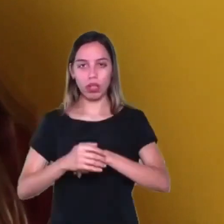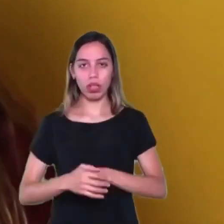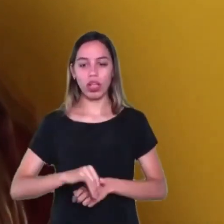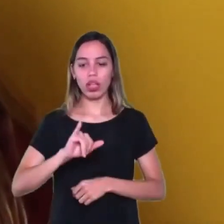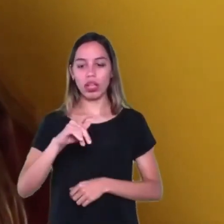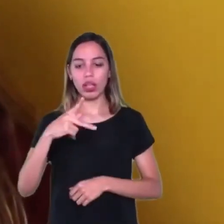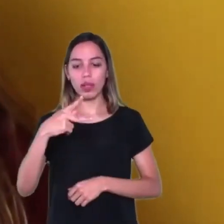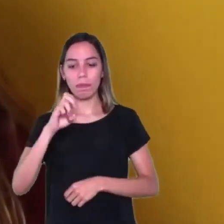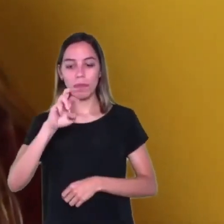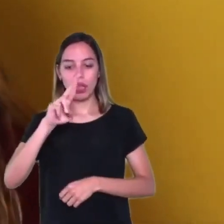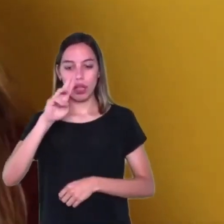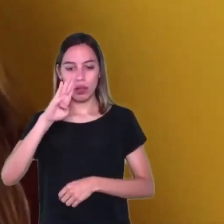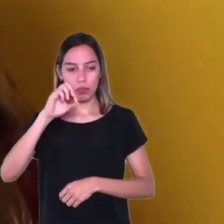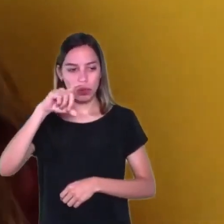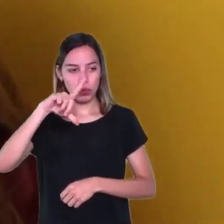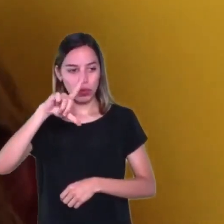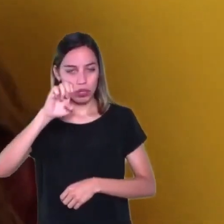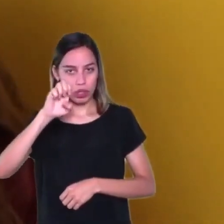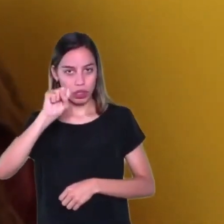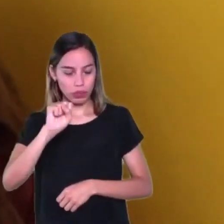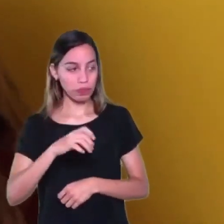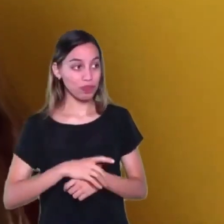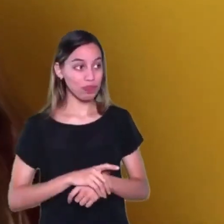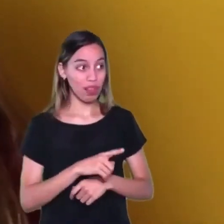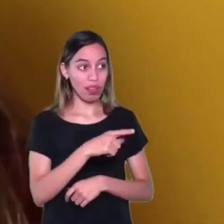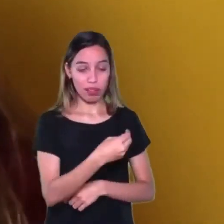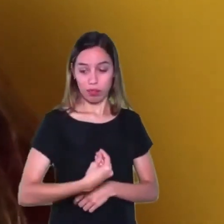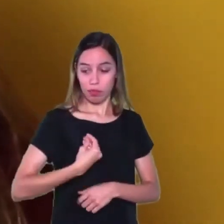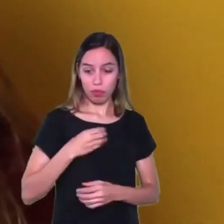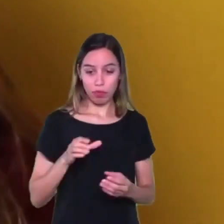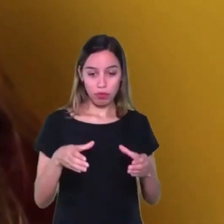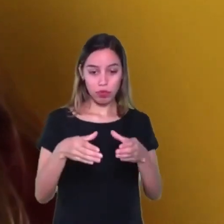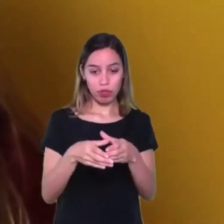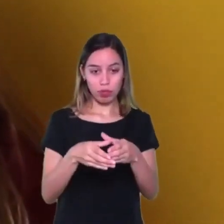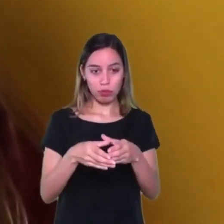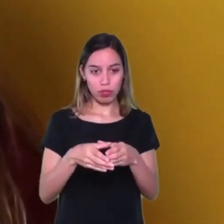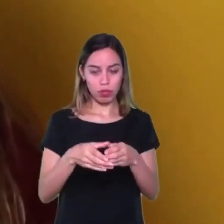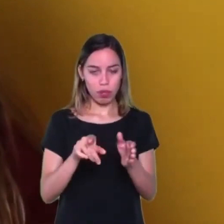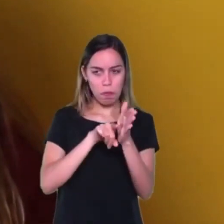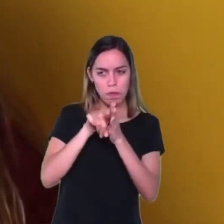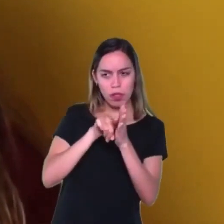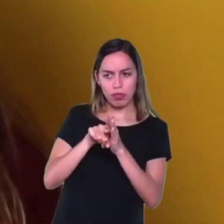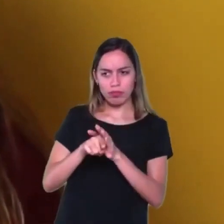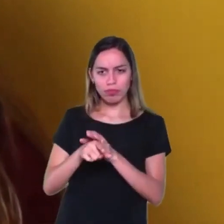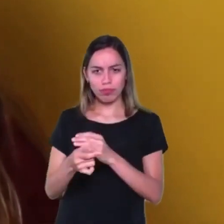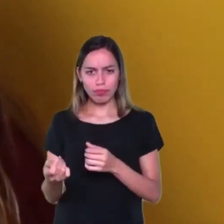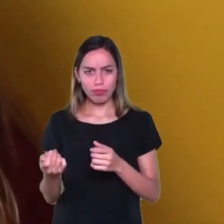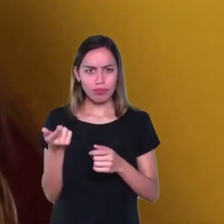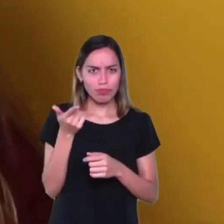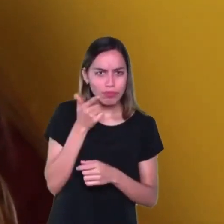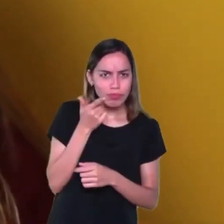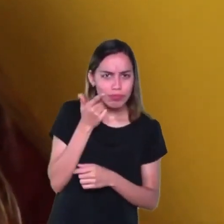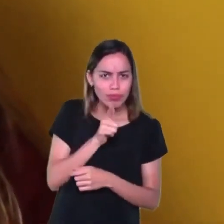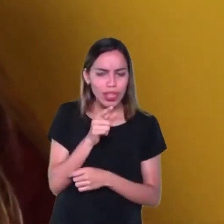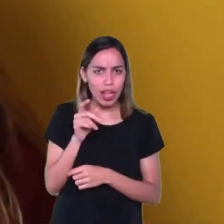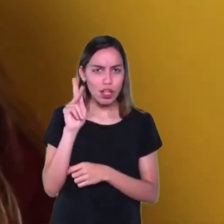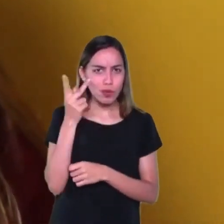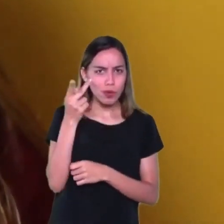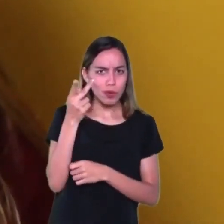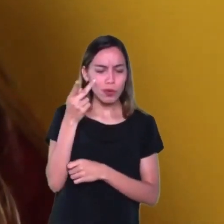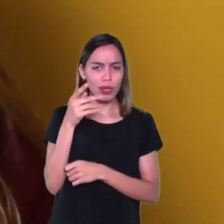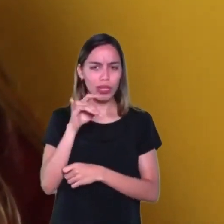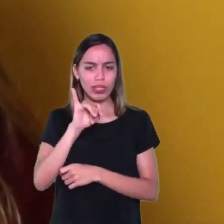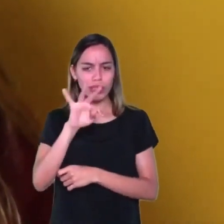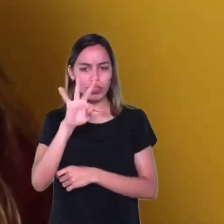de pesquisadores que resgatou a história do teatro em Itaúna, que culminou com a publicação do